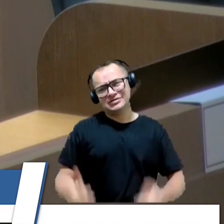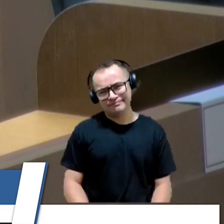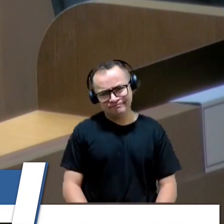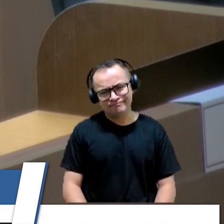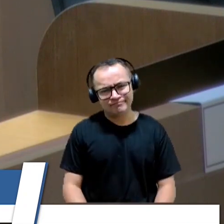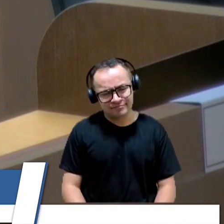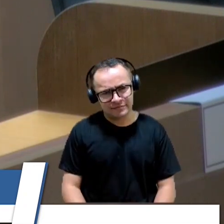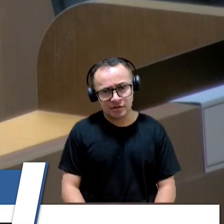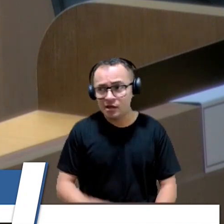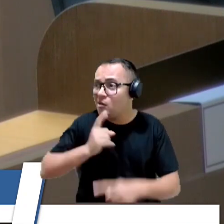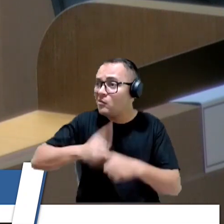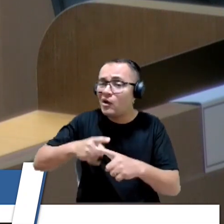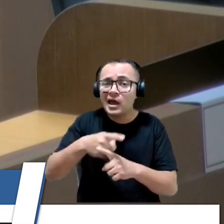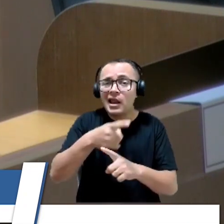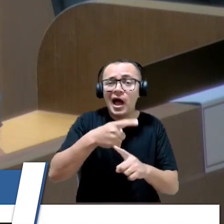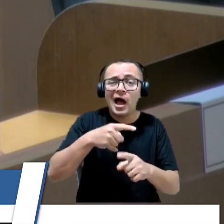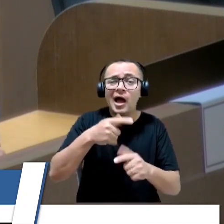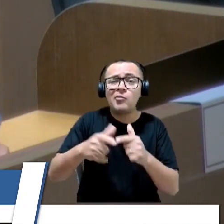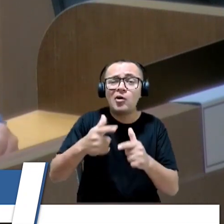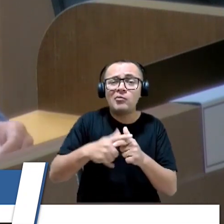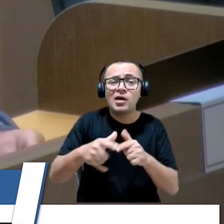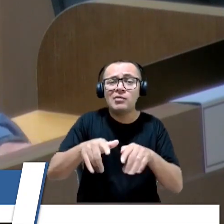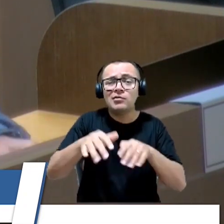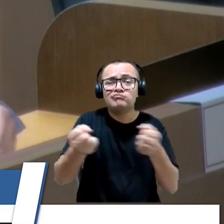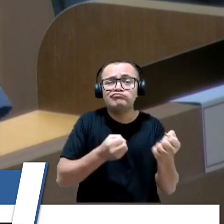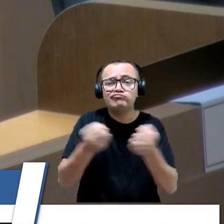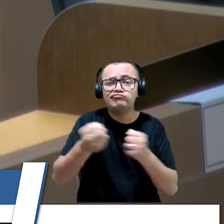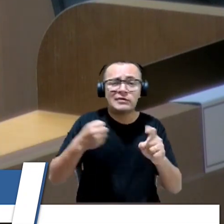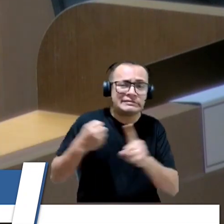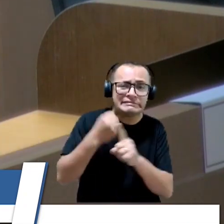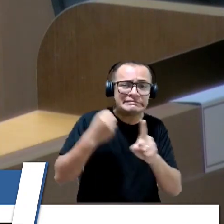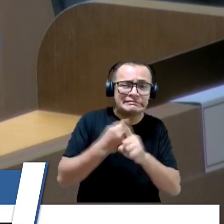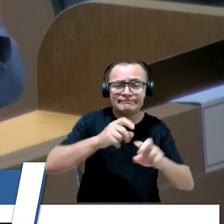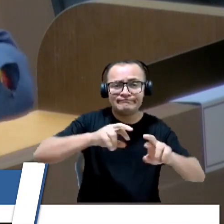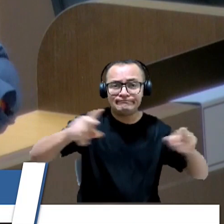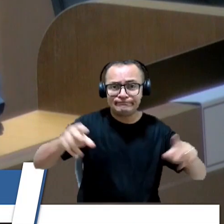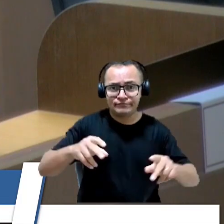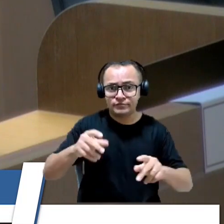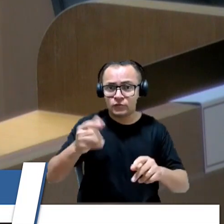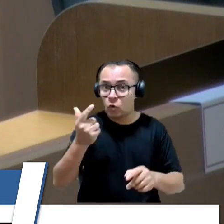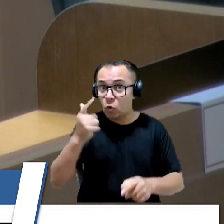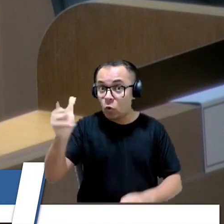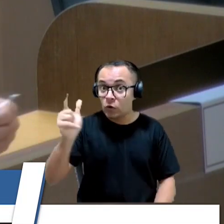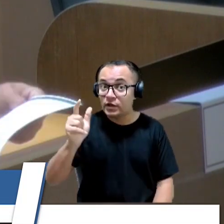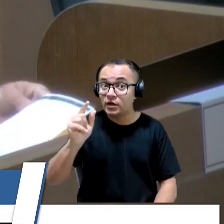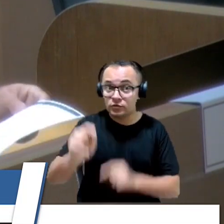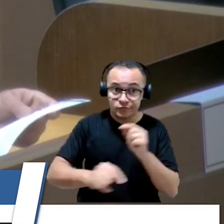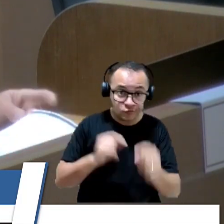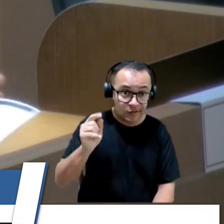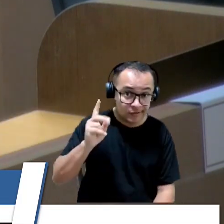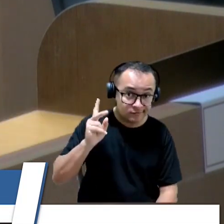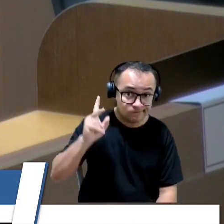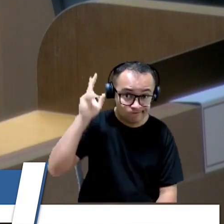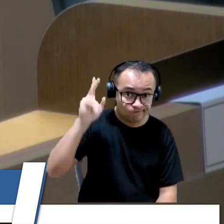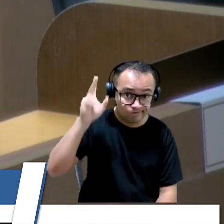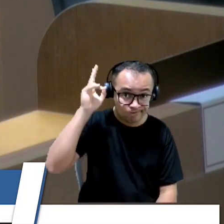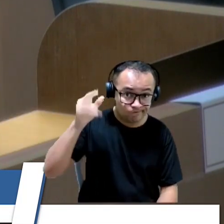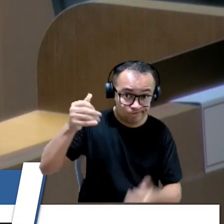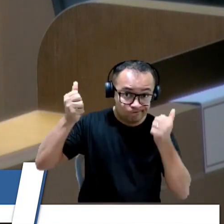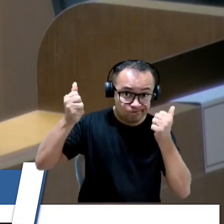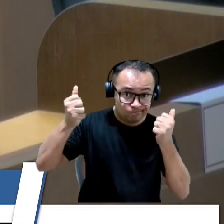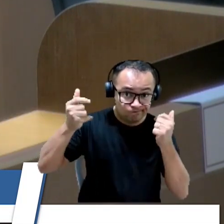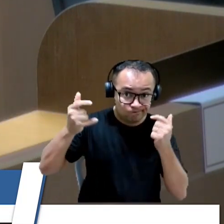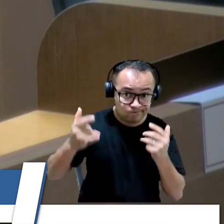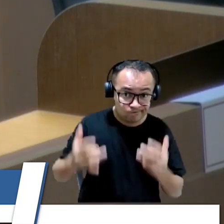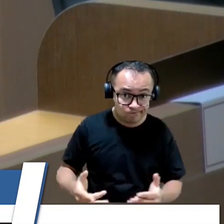o Zezinho colocou aí, preocupante, eu acho que talvez o presidente nosso aí, que tem conhecimento, não falou ainda em